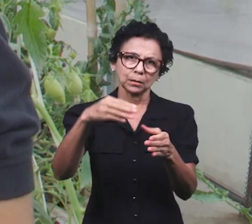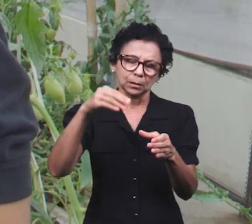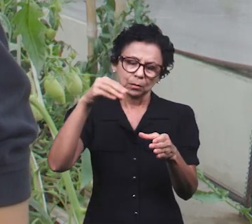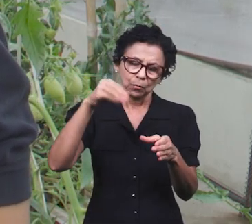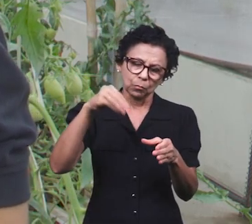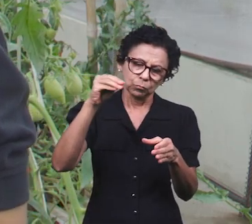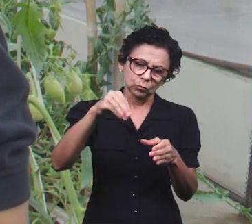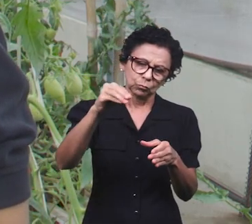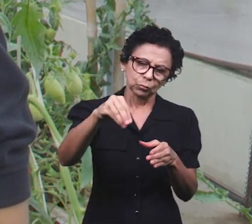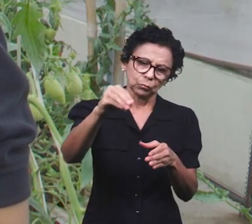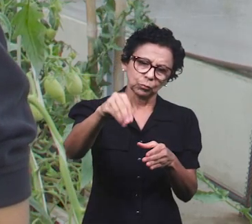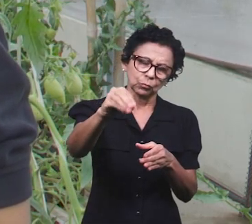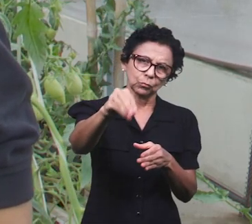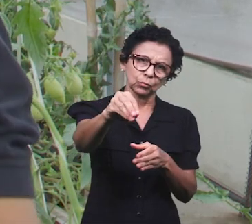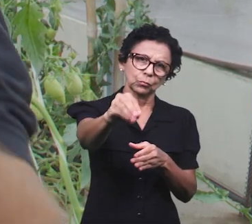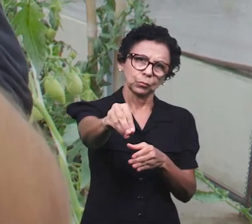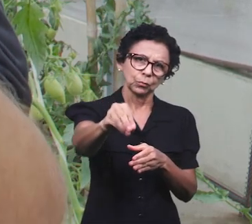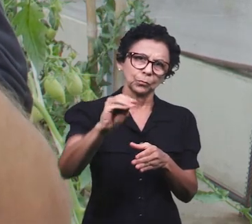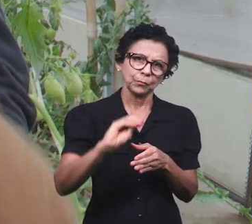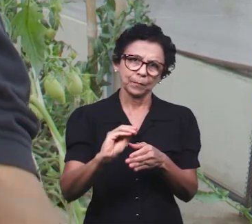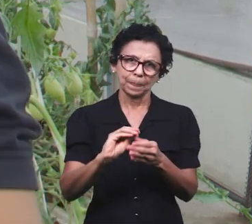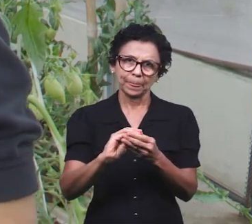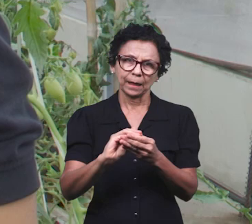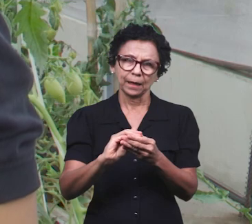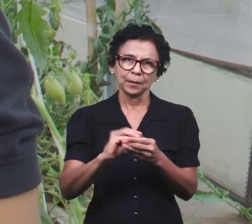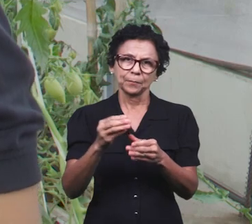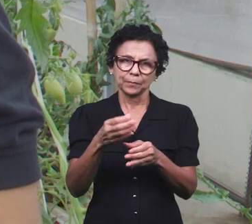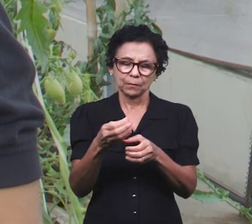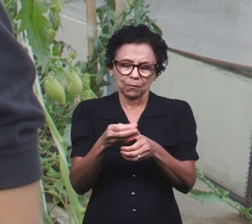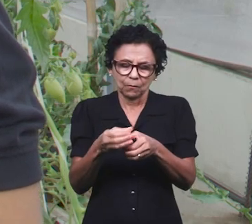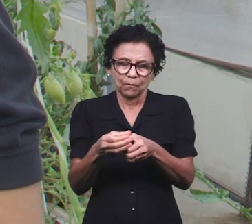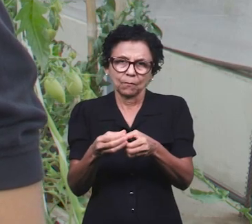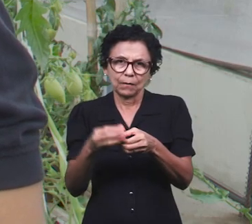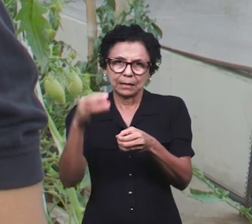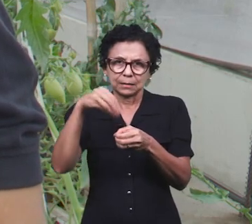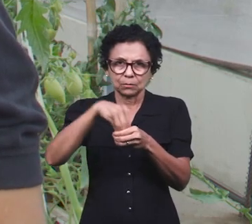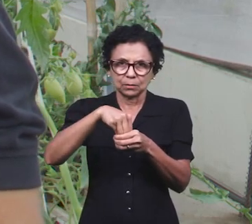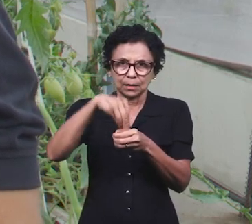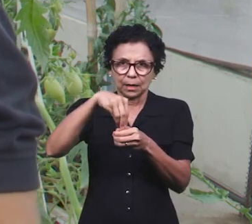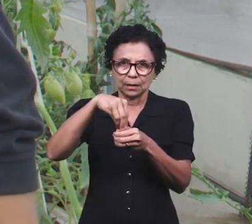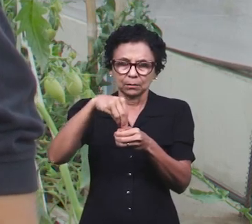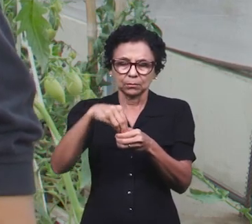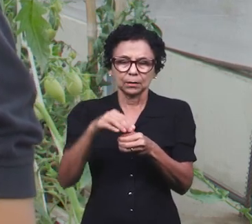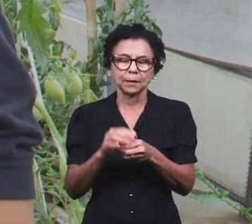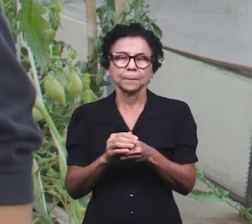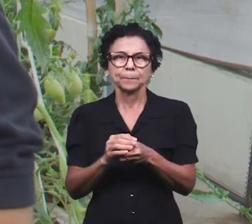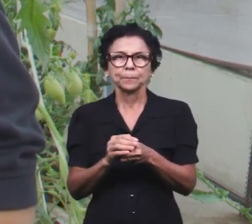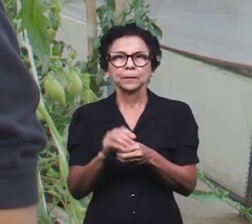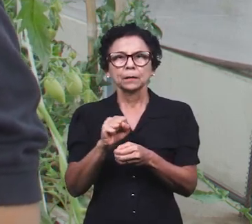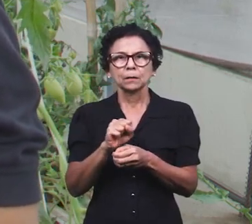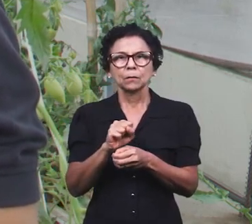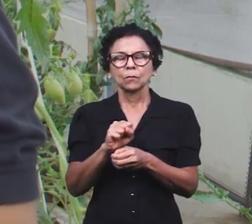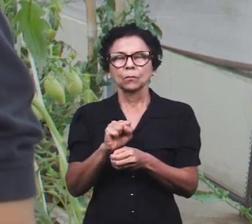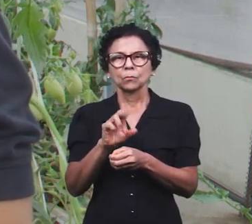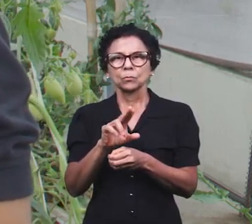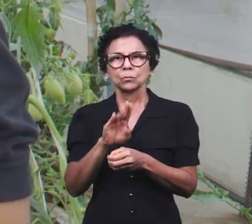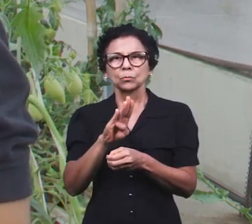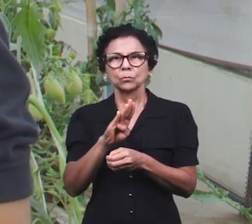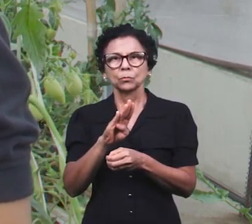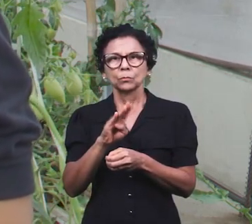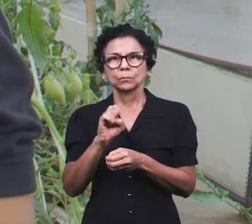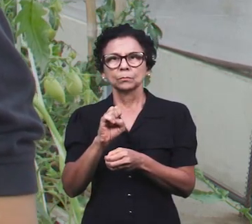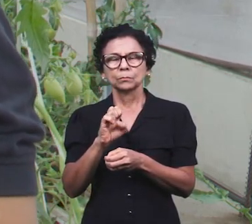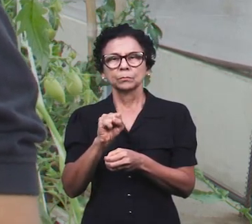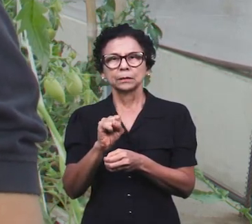estão fixadas no substrato, né, em vasos, e o sistema vai caindo gotejo com a solução